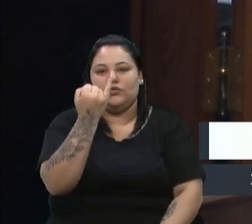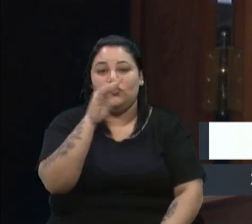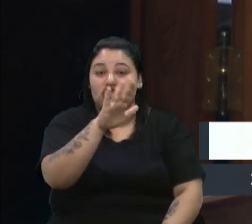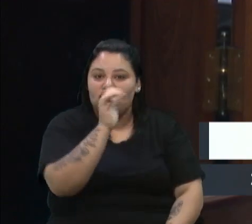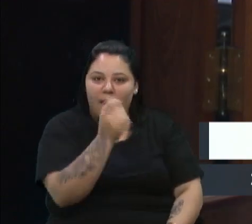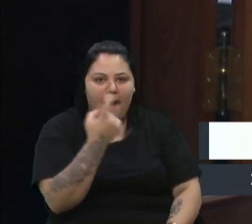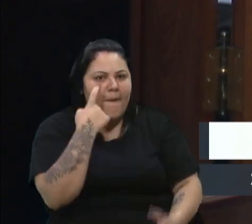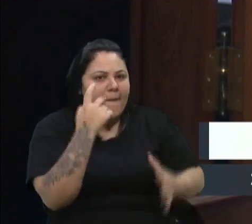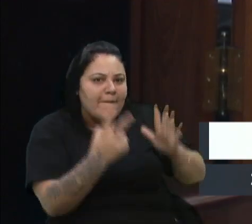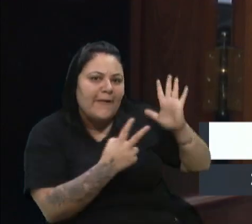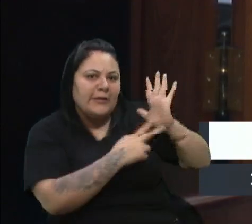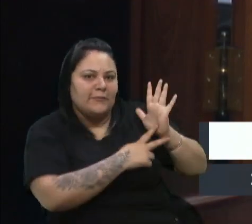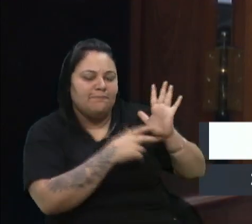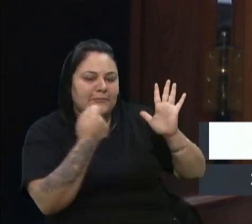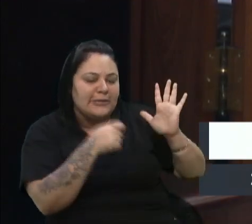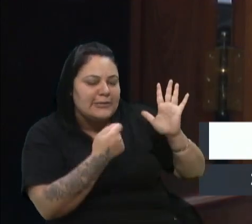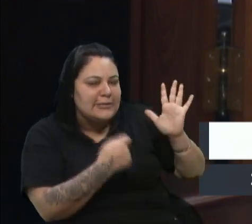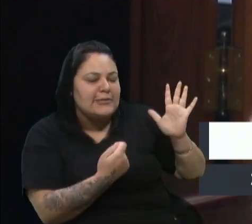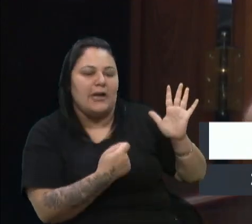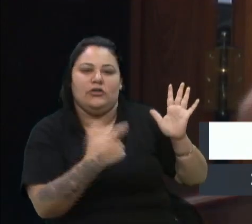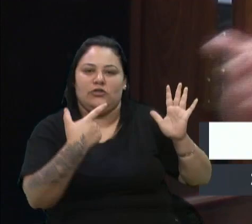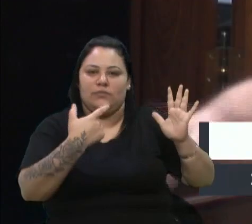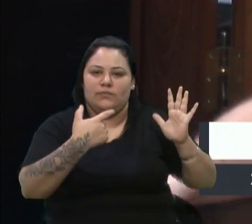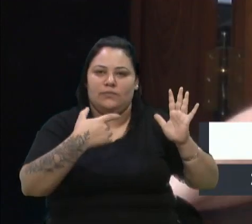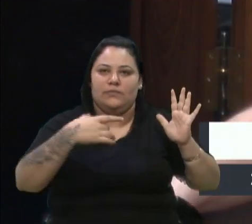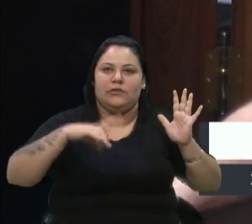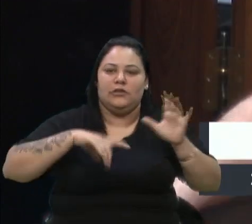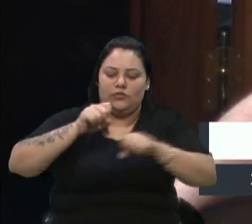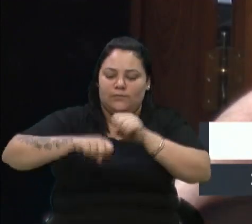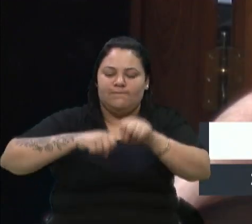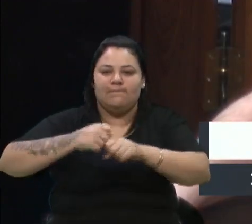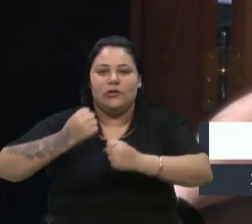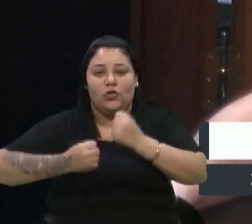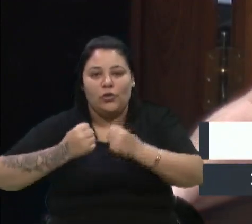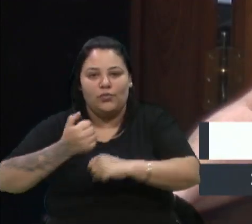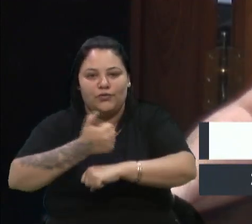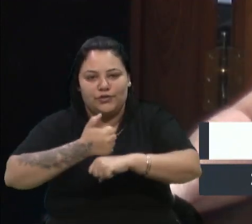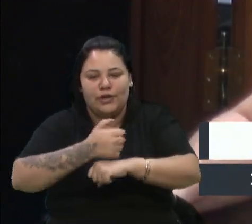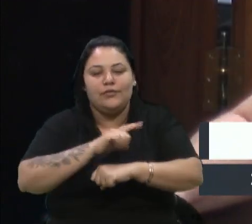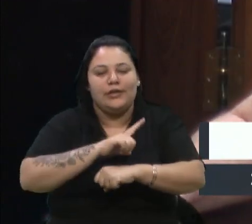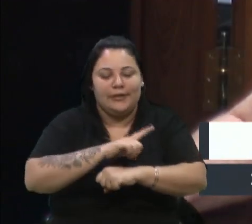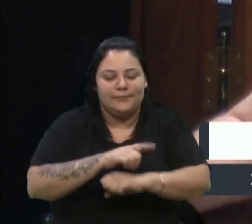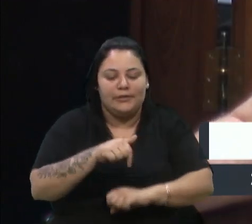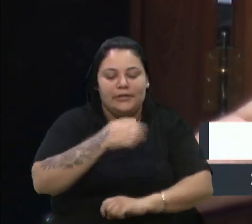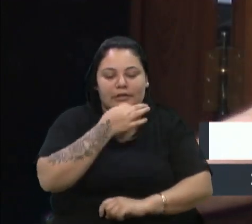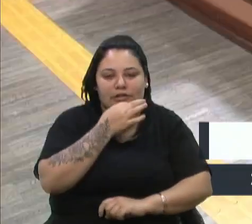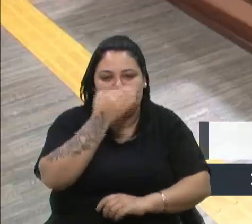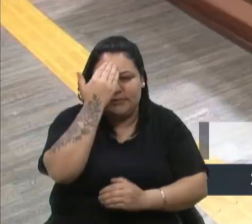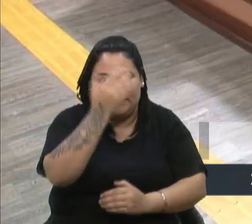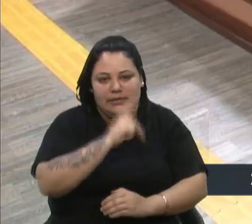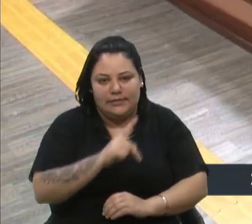atenção das necessidades que ciclistas e corredores têm nas ruas de Caxias do Sul. Obrigado, senhor presidente. Obrigado.